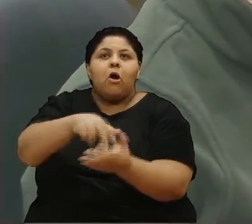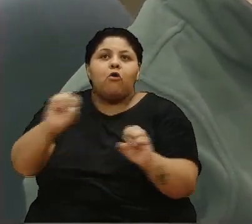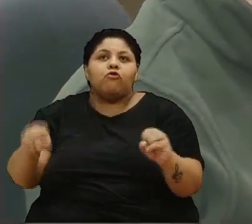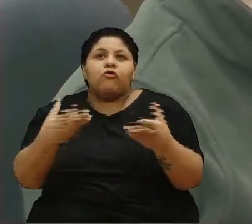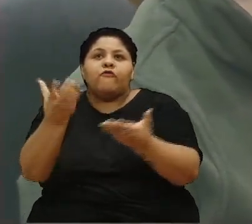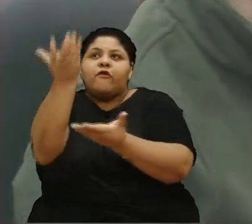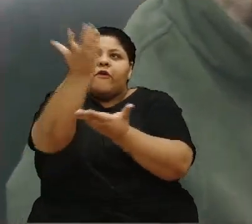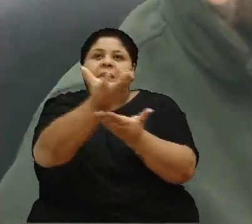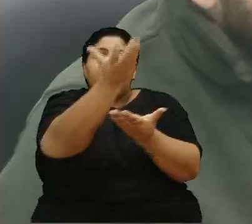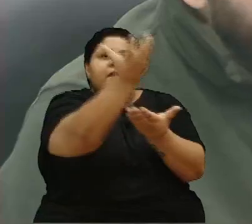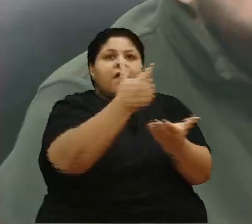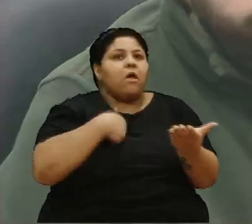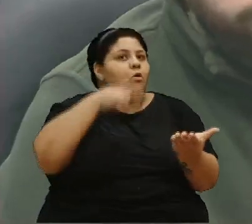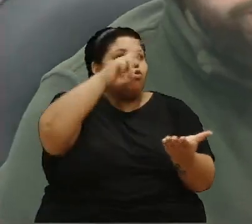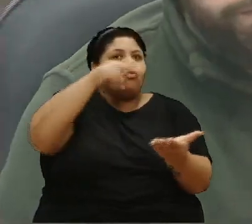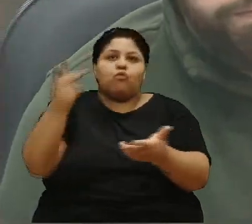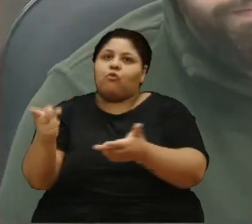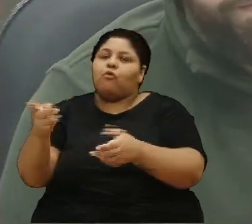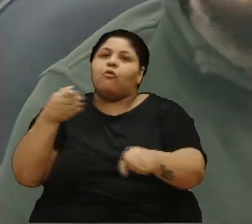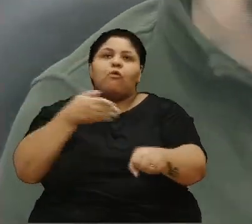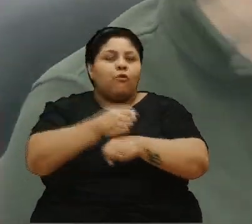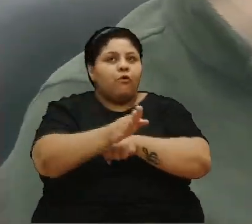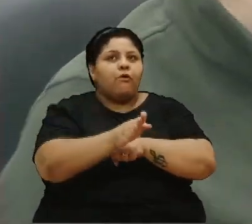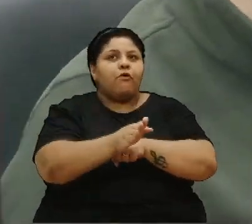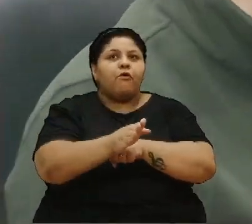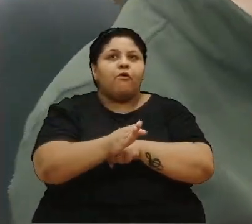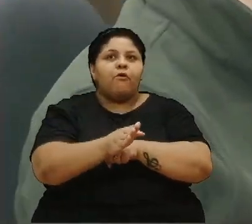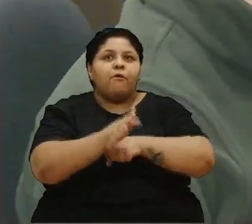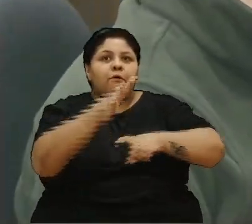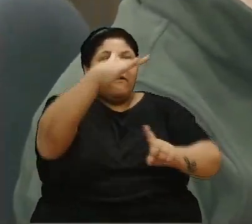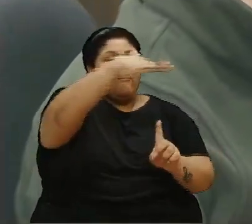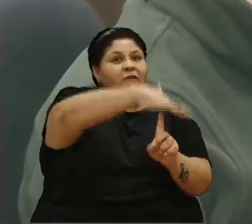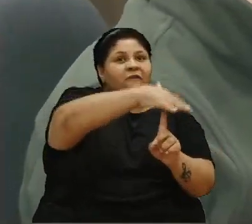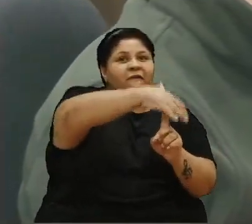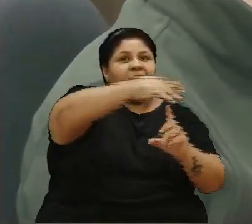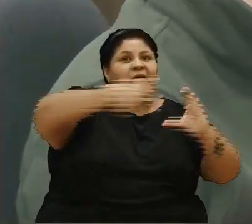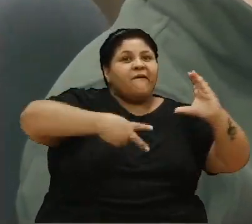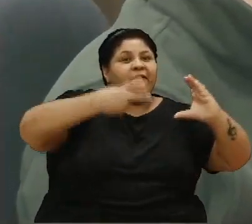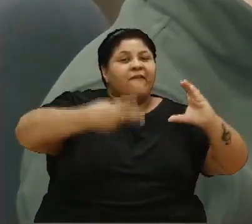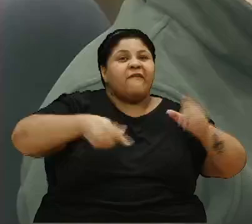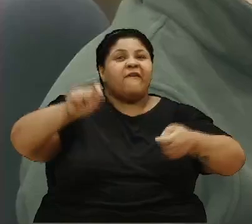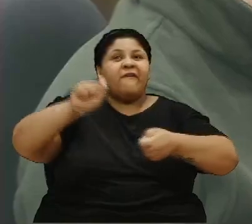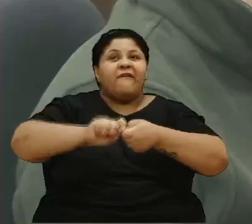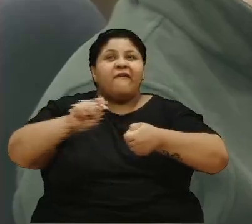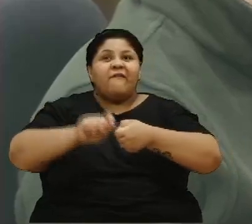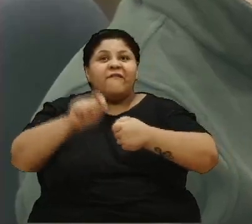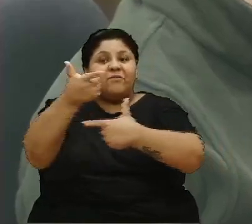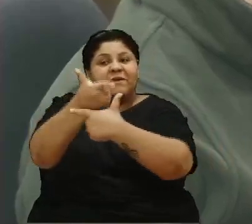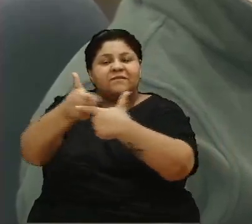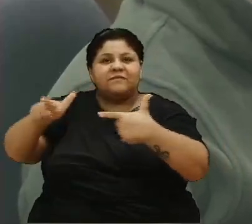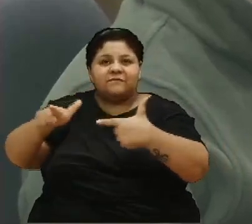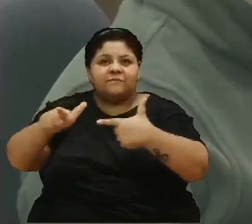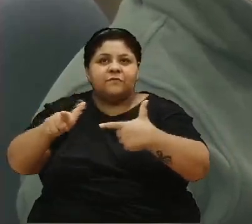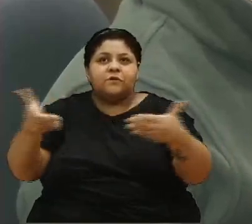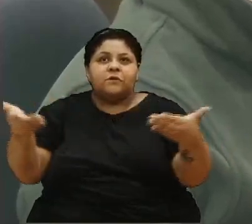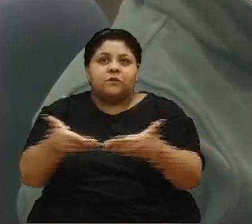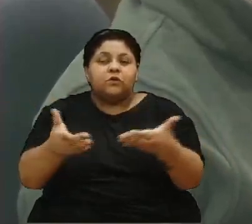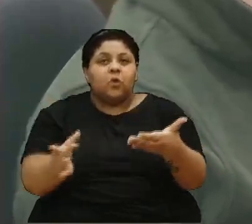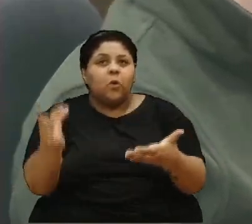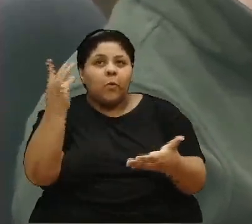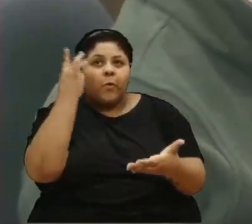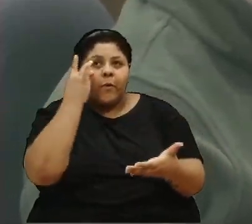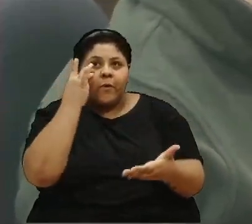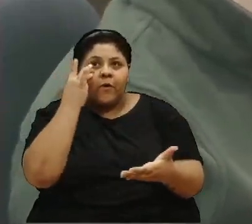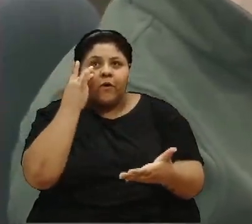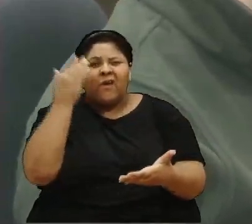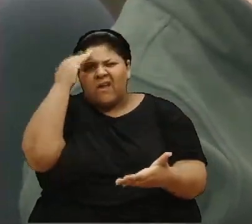nunca estive no palco da Festa das Colheitas. Estive no estande da Câmara de Vereadores, porque a gente fez uma divisão para estarmos presentes lá.